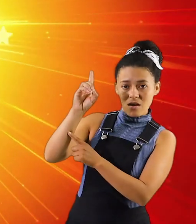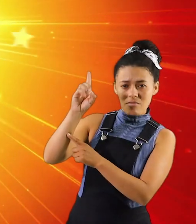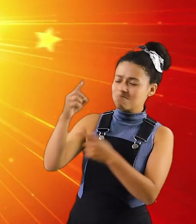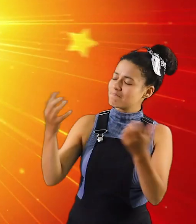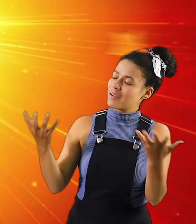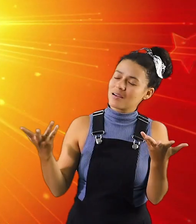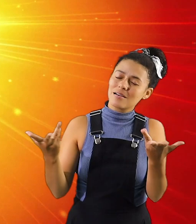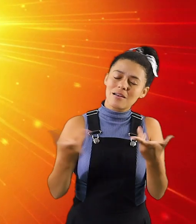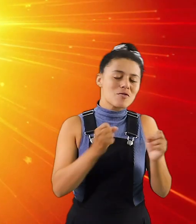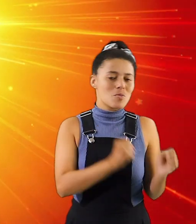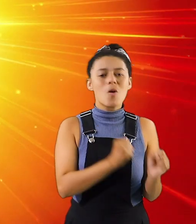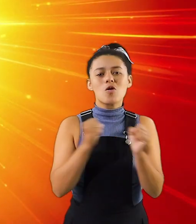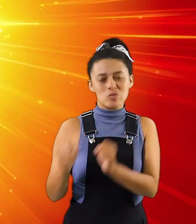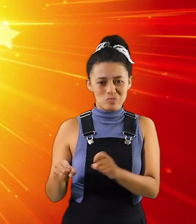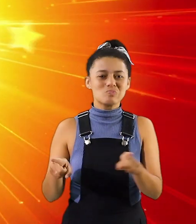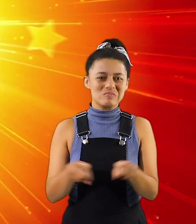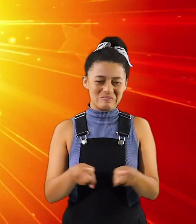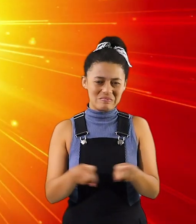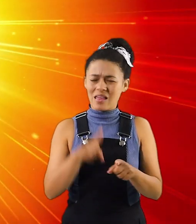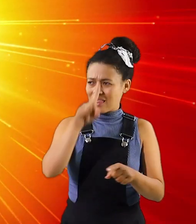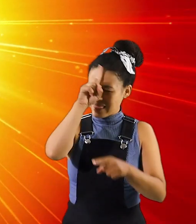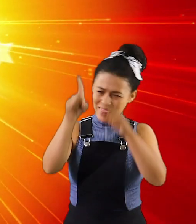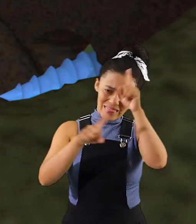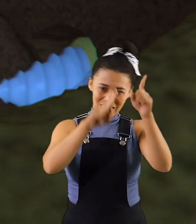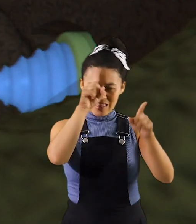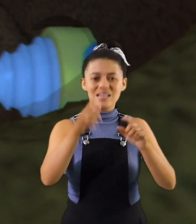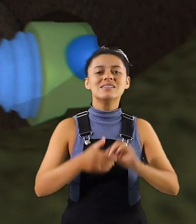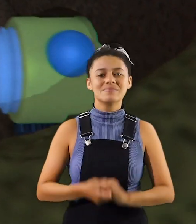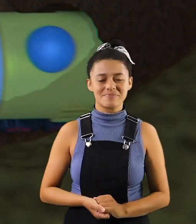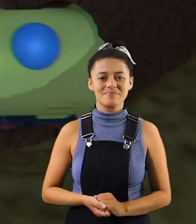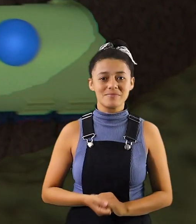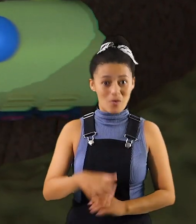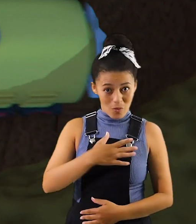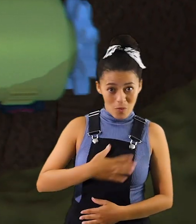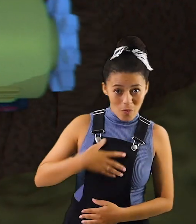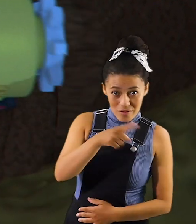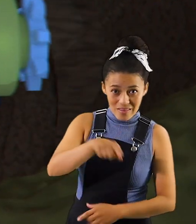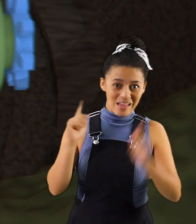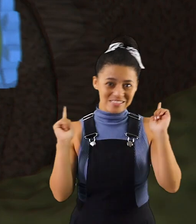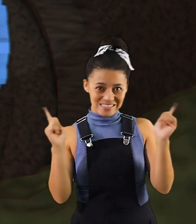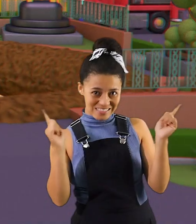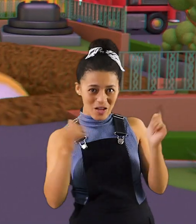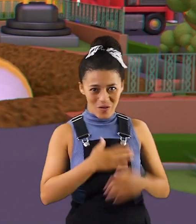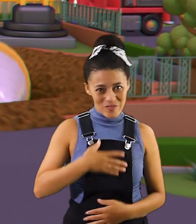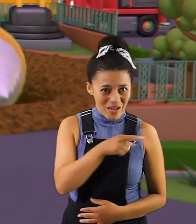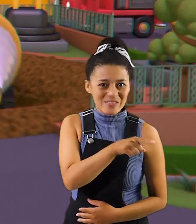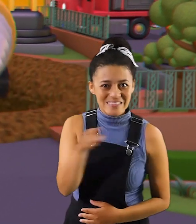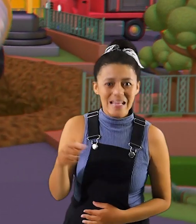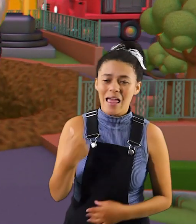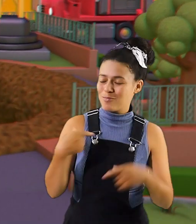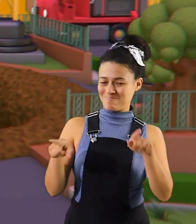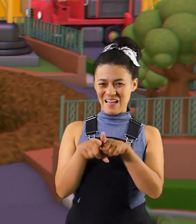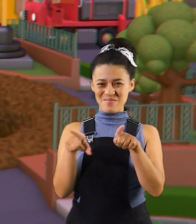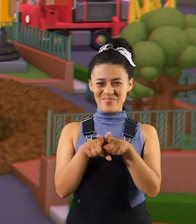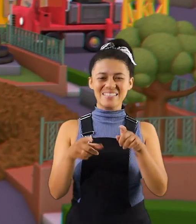é muito poderoso e muito criativo. Gostaram da aventura? Yeah! Eu